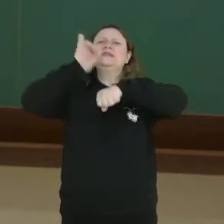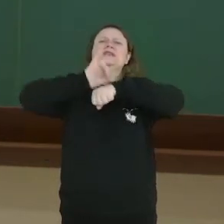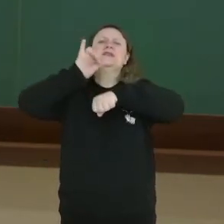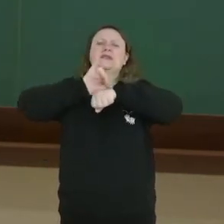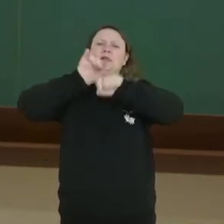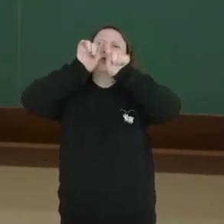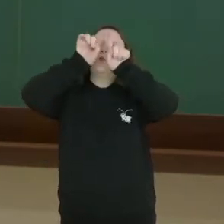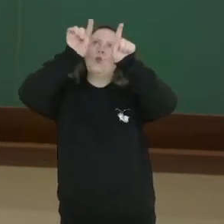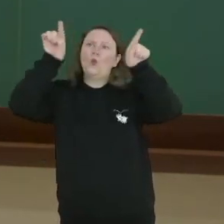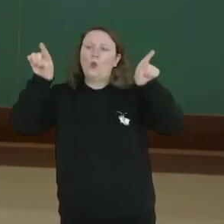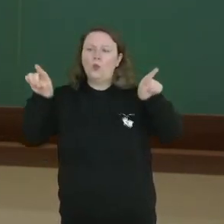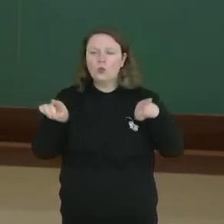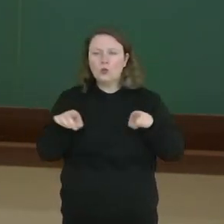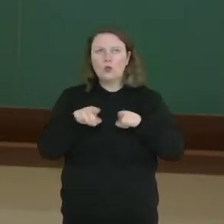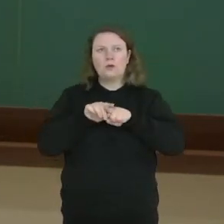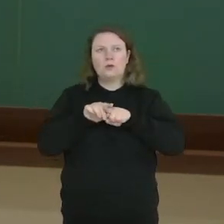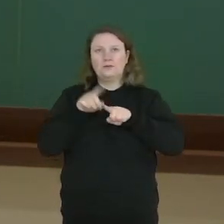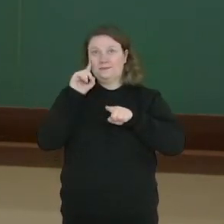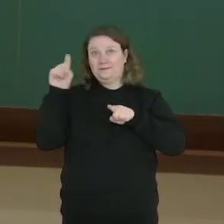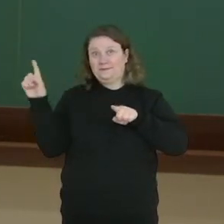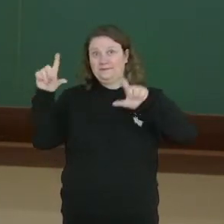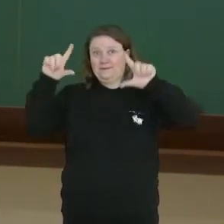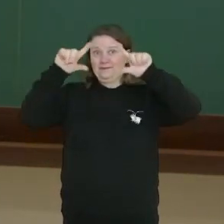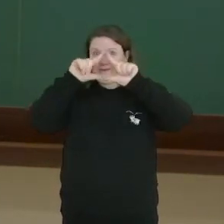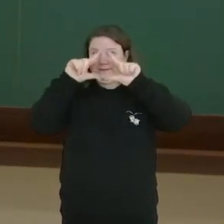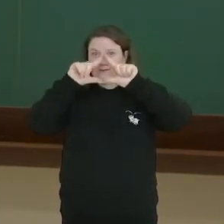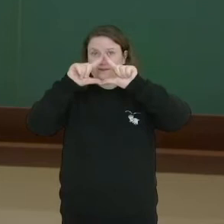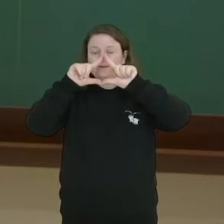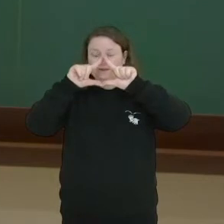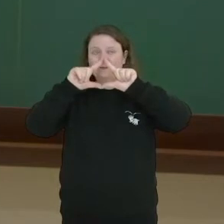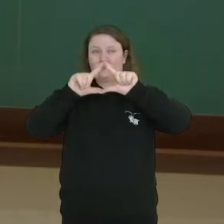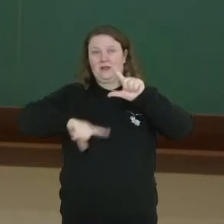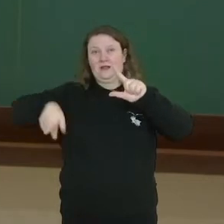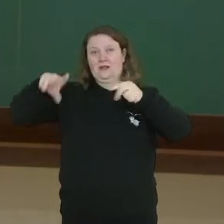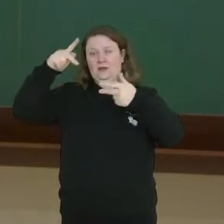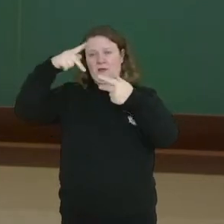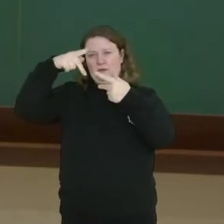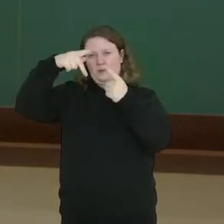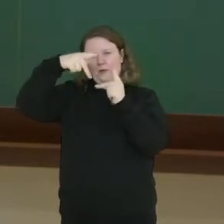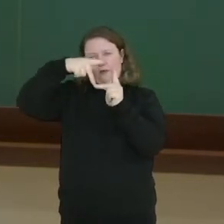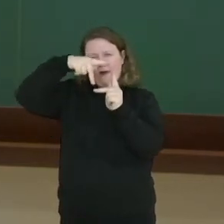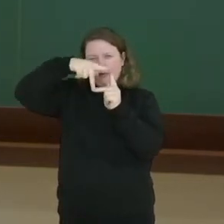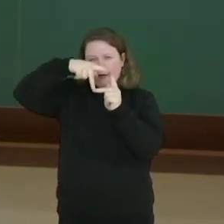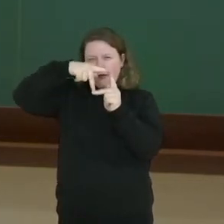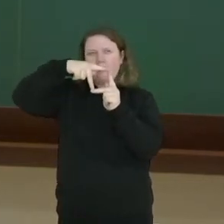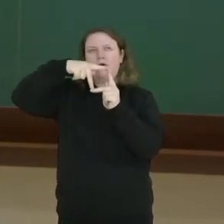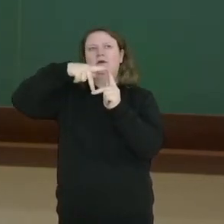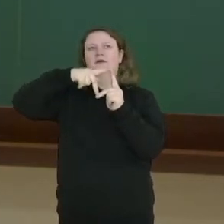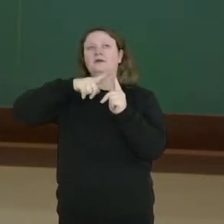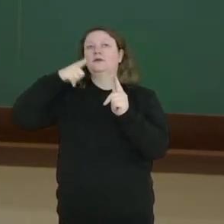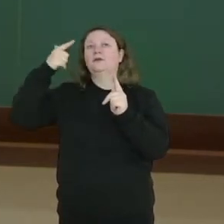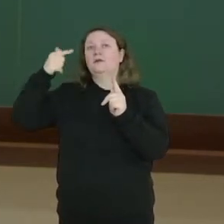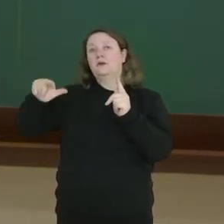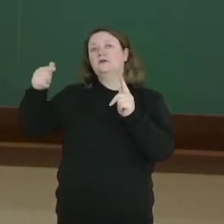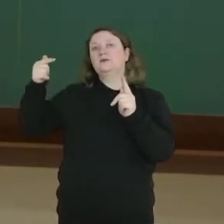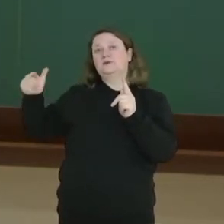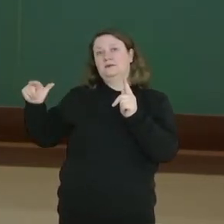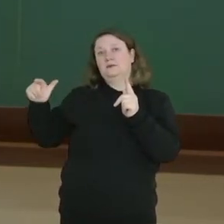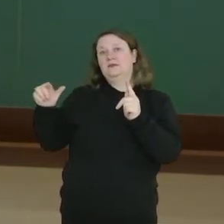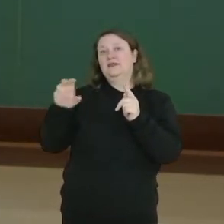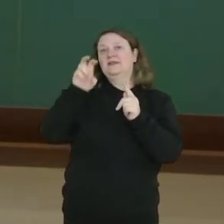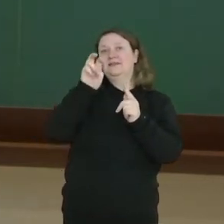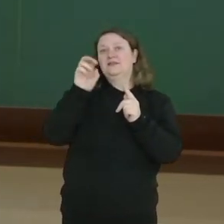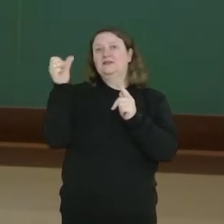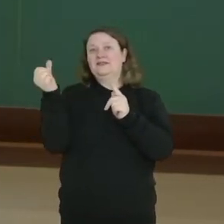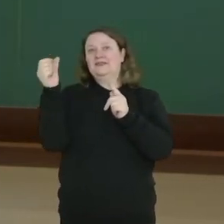dentro. Então, eu tenho aqui o triângulo equilátero lá dentro. Aqui eu tenho o quadrado, aqui eu tenho o pentágono. E aqui eu tenho o hexágono,